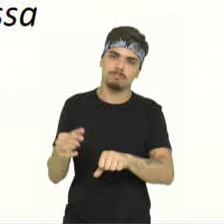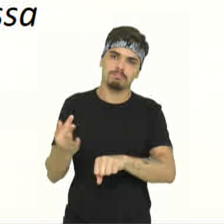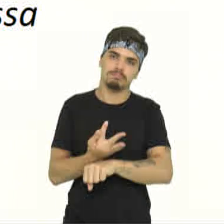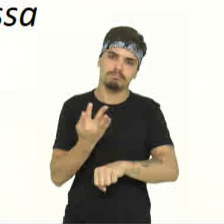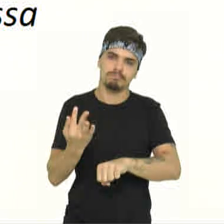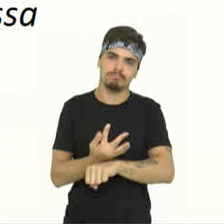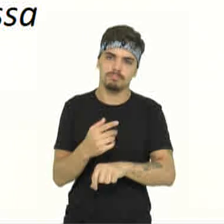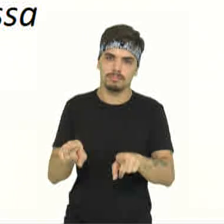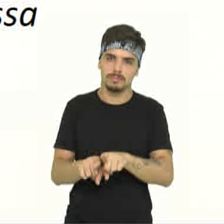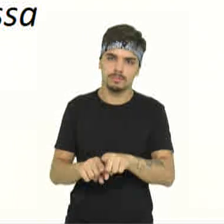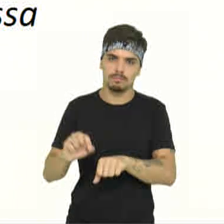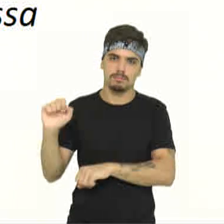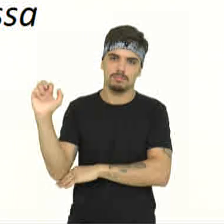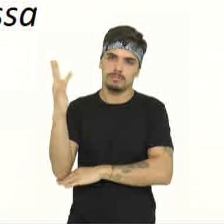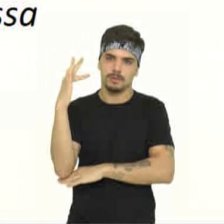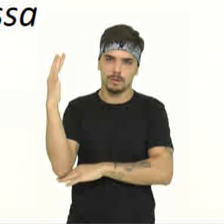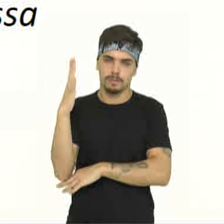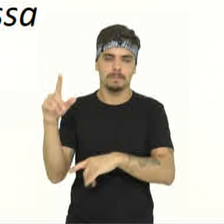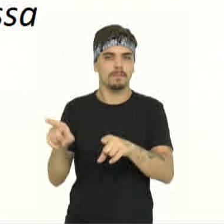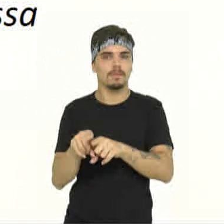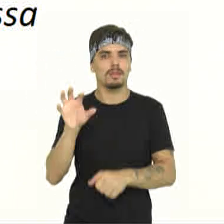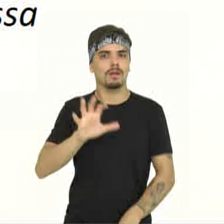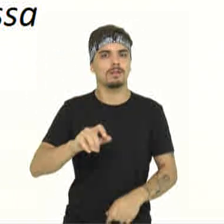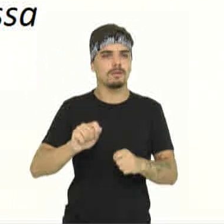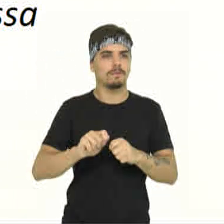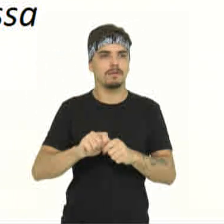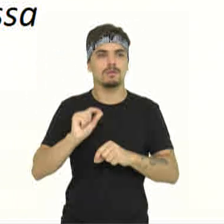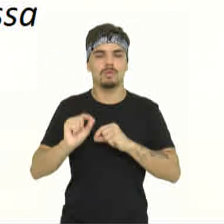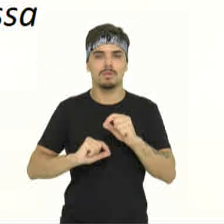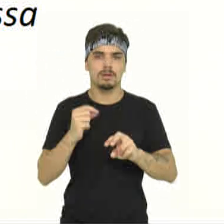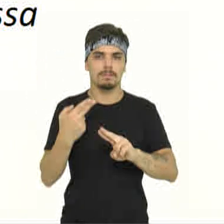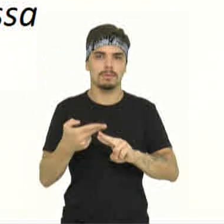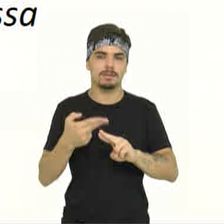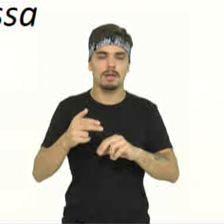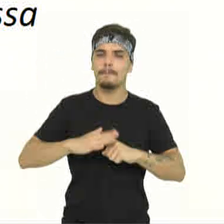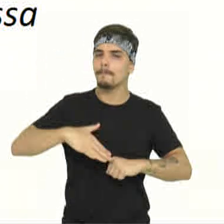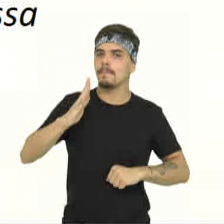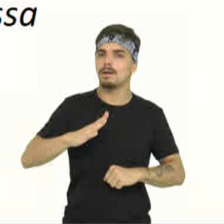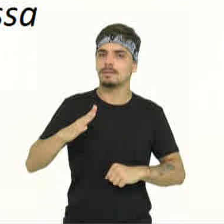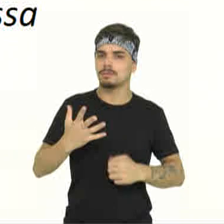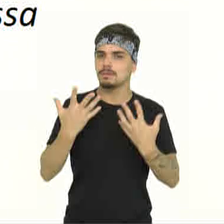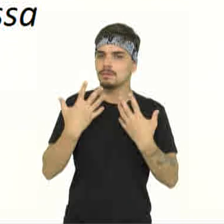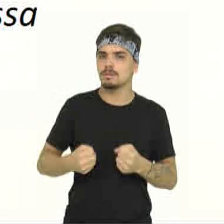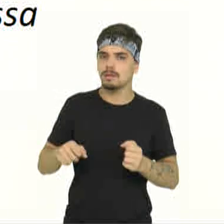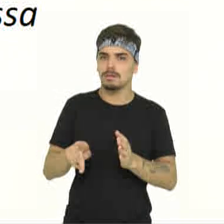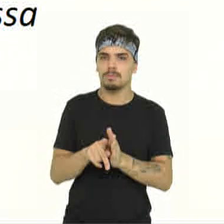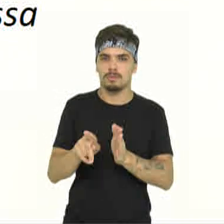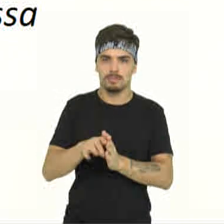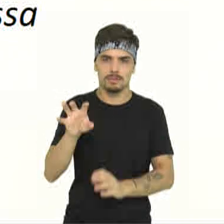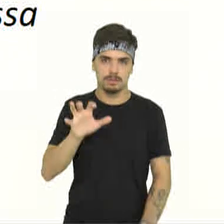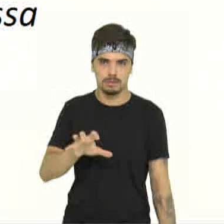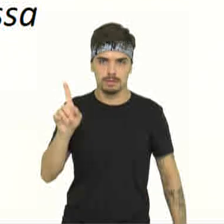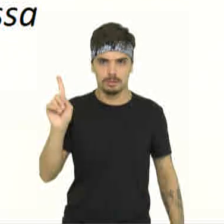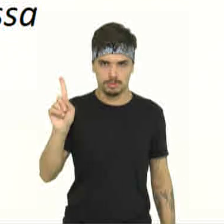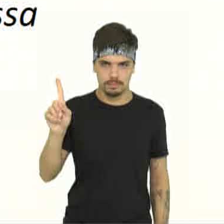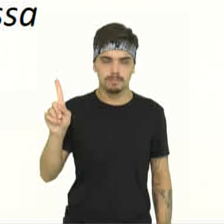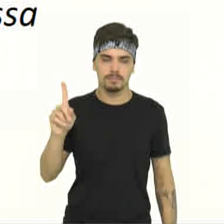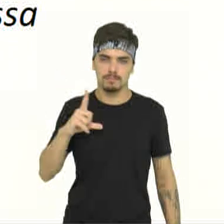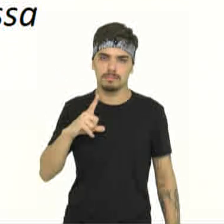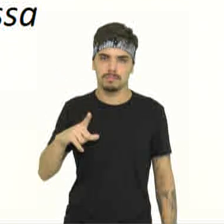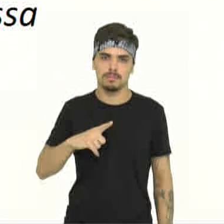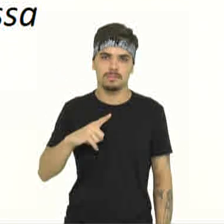sustentabilidade, a preservação ambiental. Assim se faz urgente, né, urge que sejam cada vez mais adotadas medidas tendentes